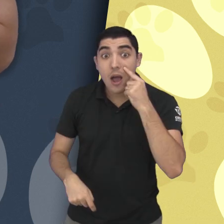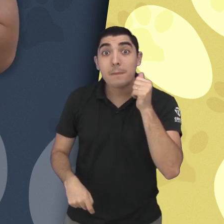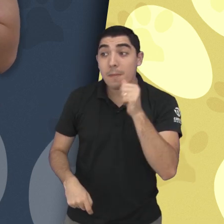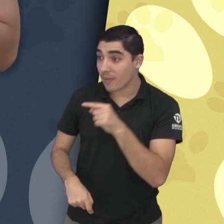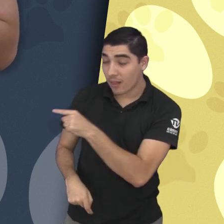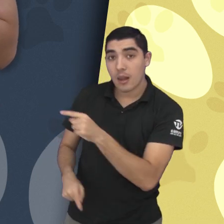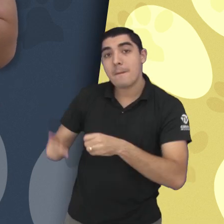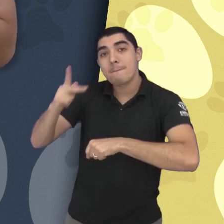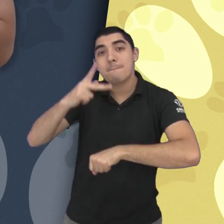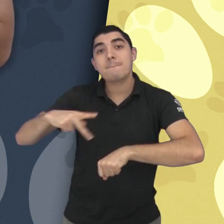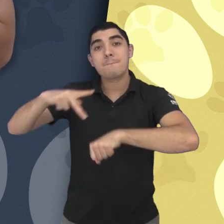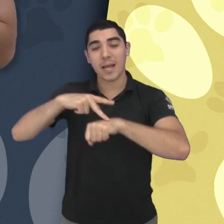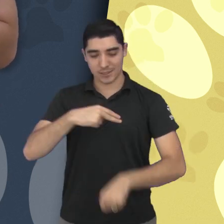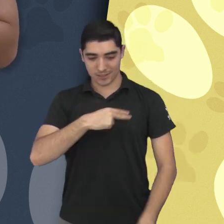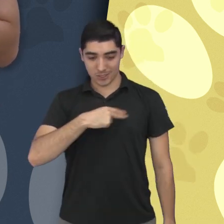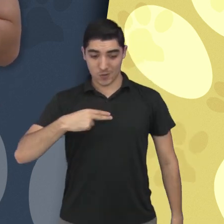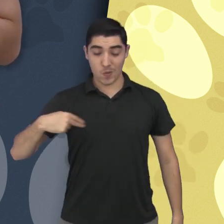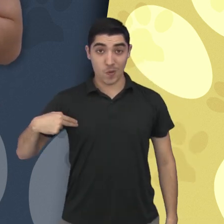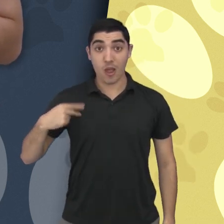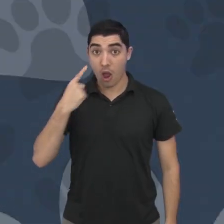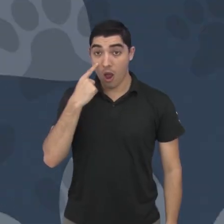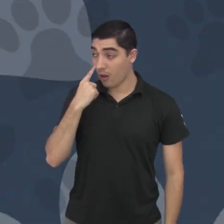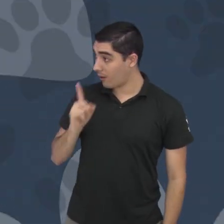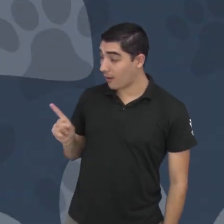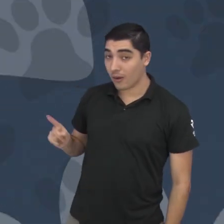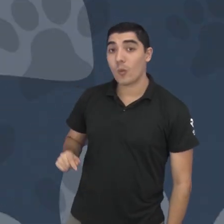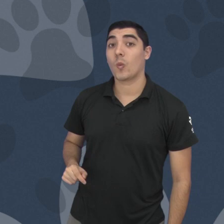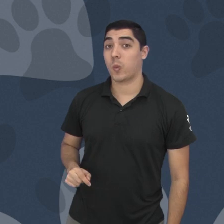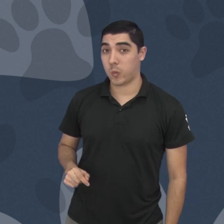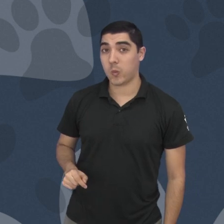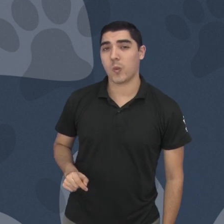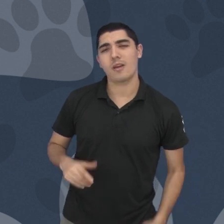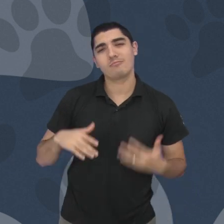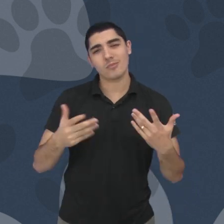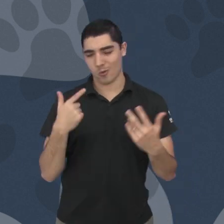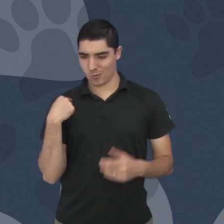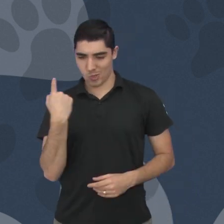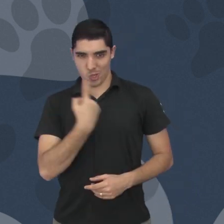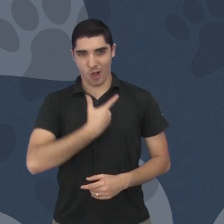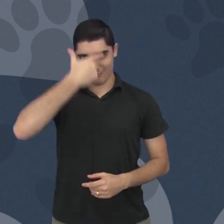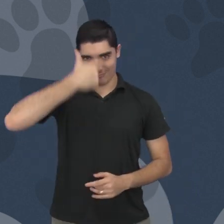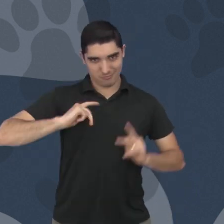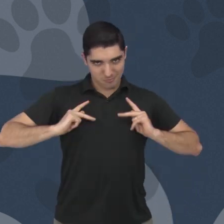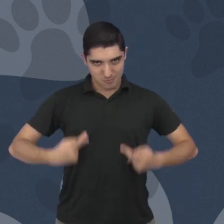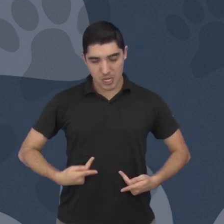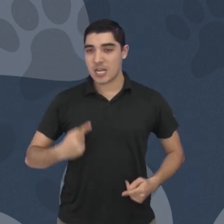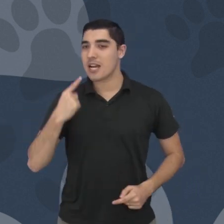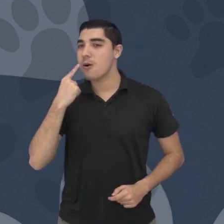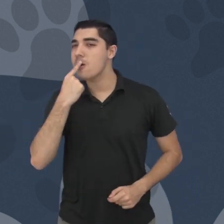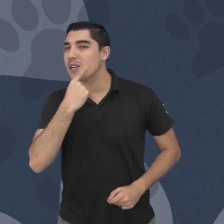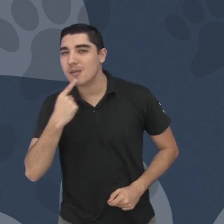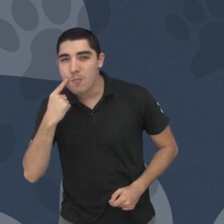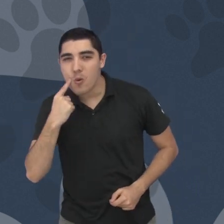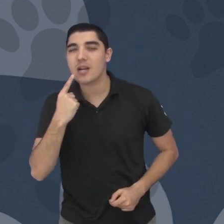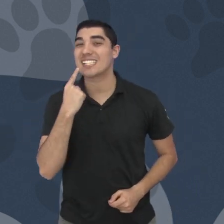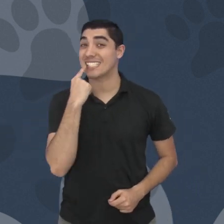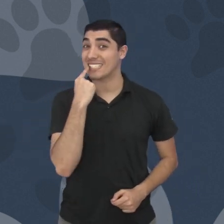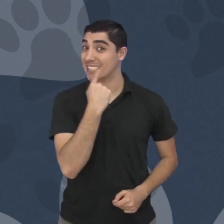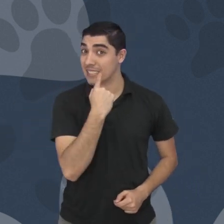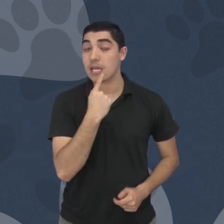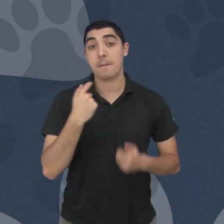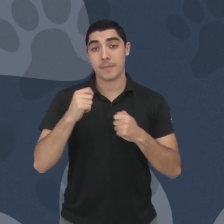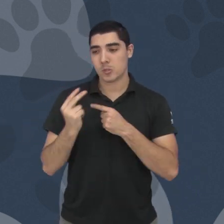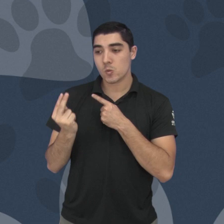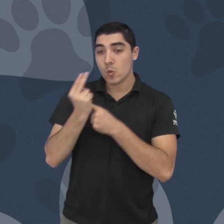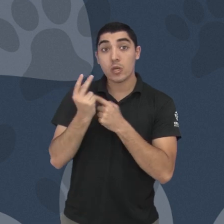da Indonésia tá fazendo neste vídeo aqui, ó. Assim como nós, seres humanos, a boca e os dentes dos animais de estimação podem